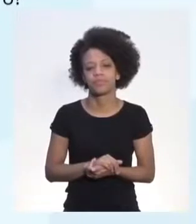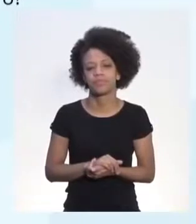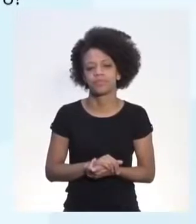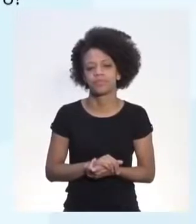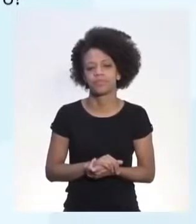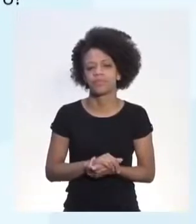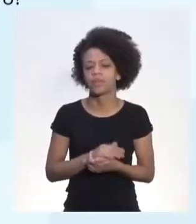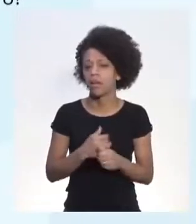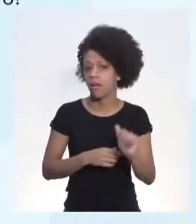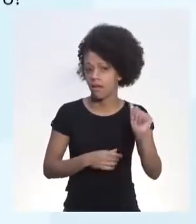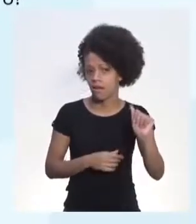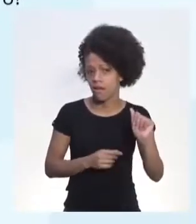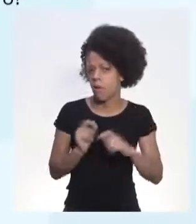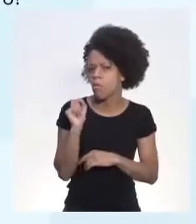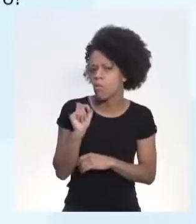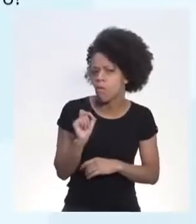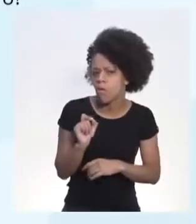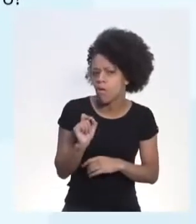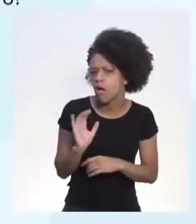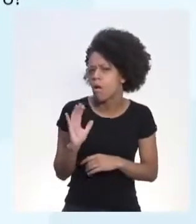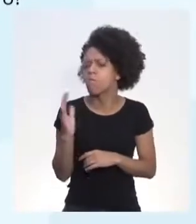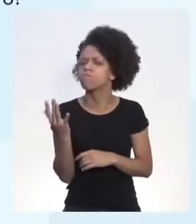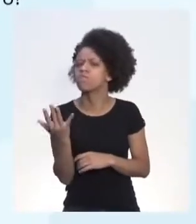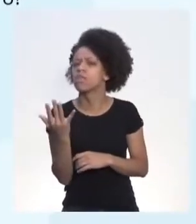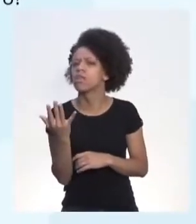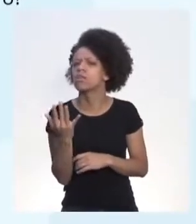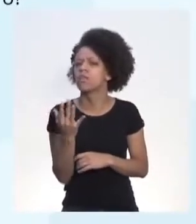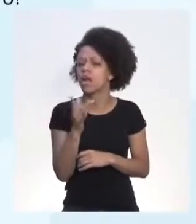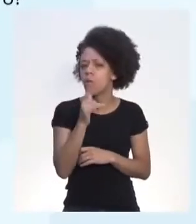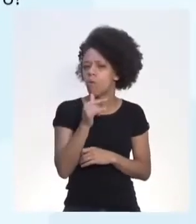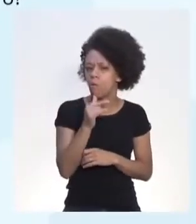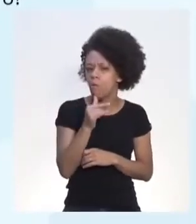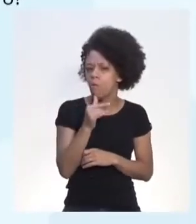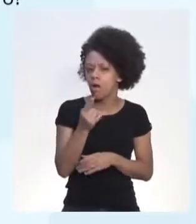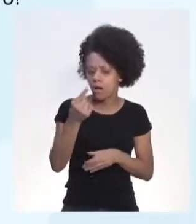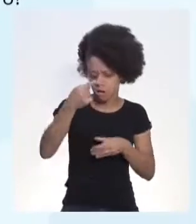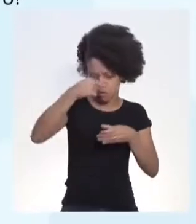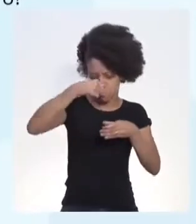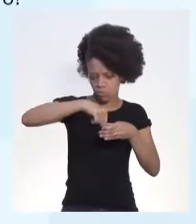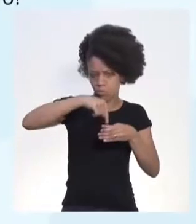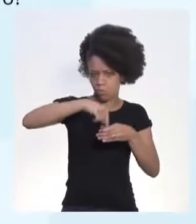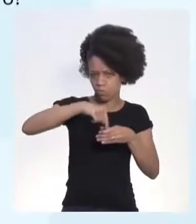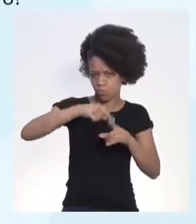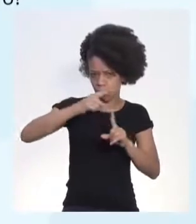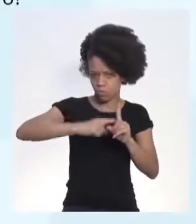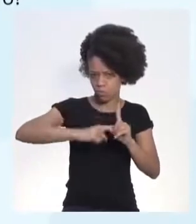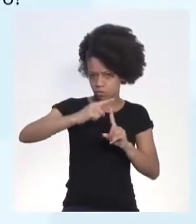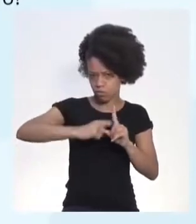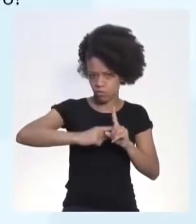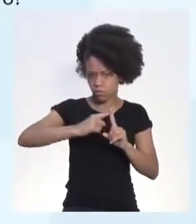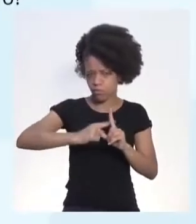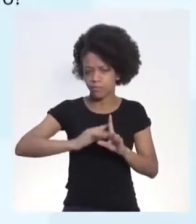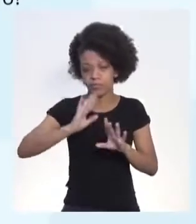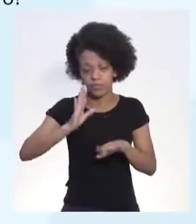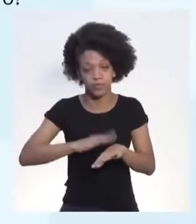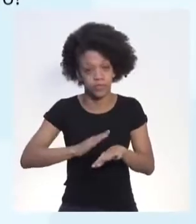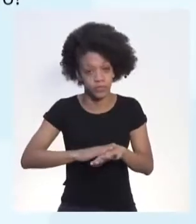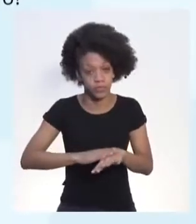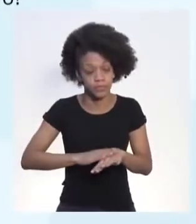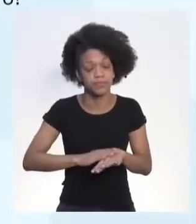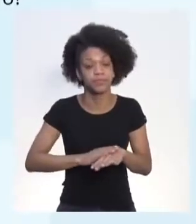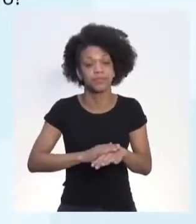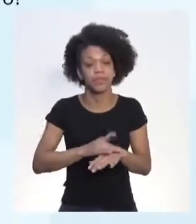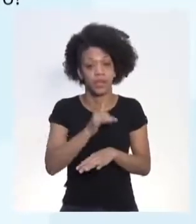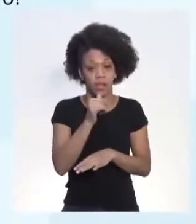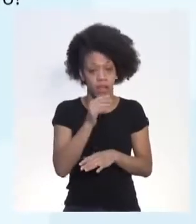seguinte. O que acontece com o líquido no interior do termômetro? Então, o que eu vou fazer? Eu vou pôr água quente